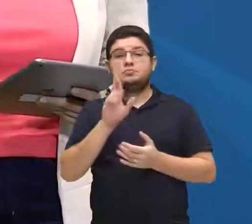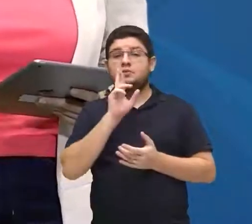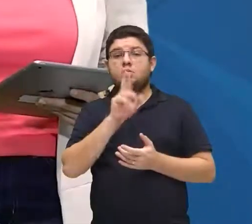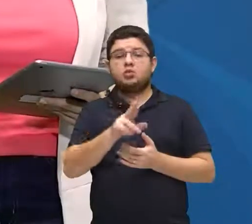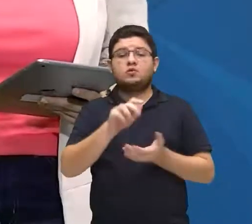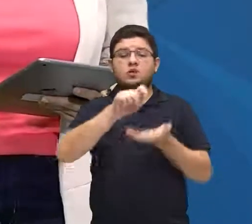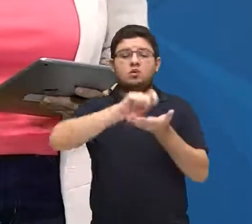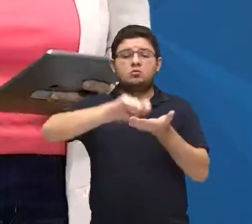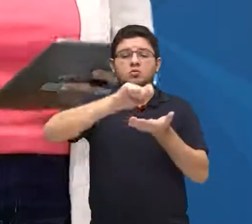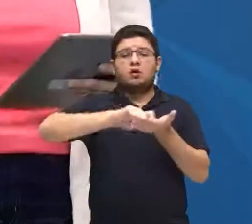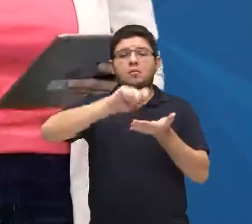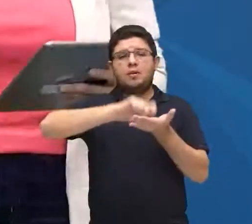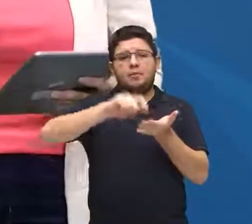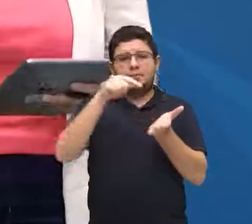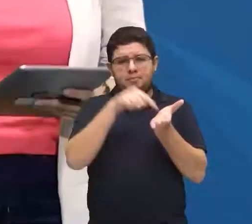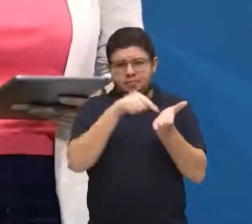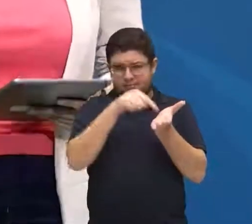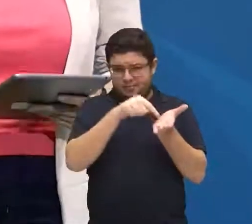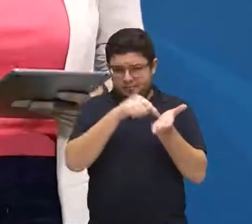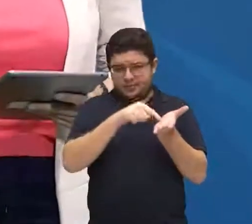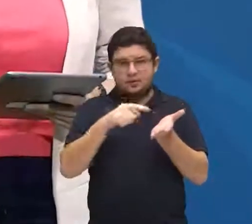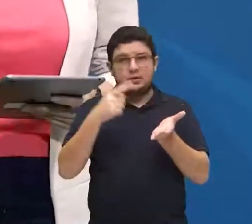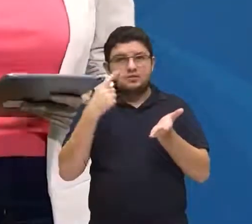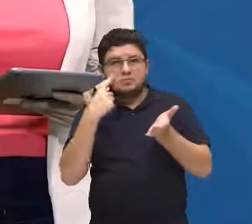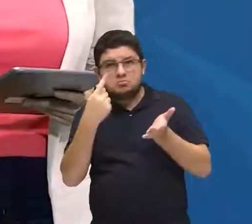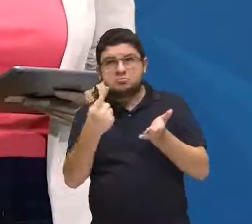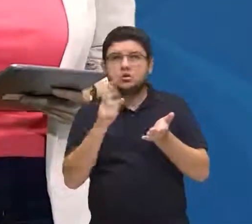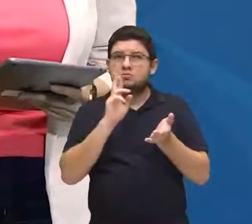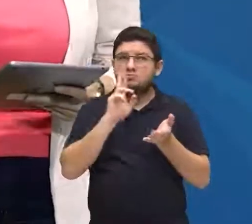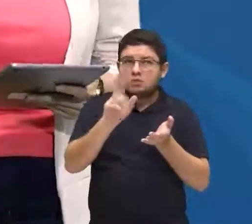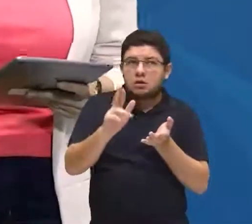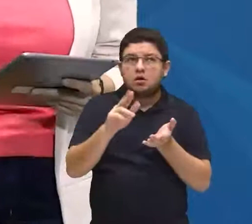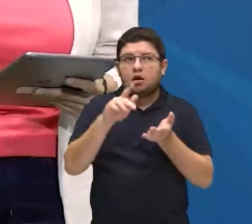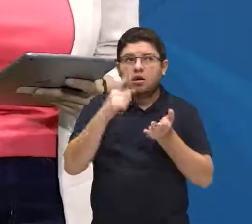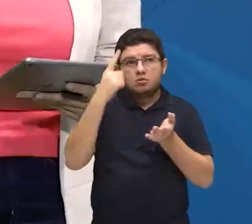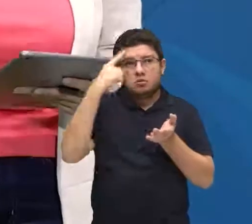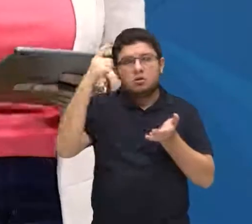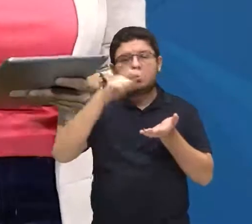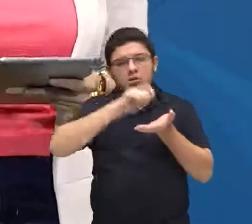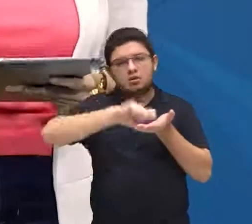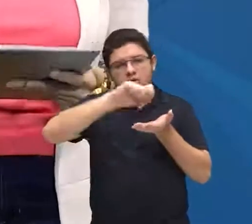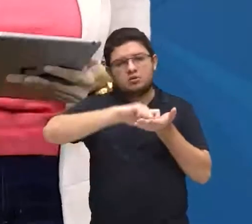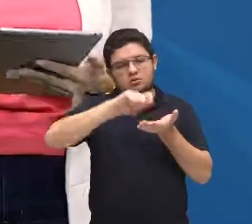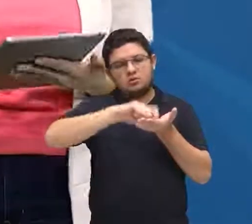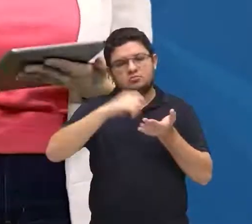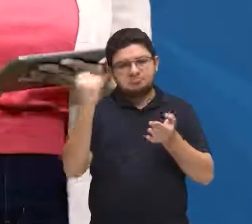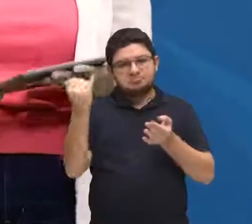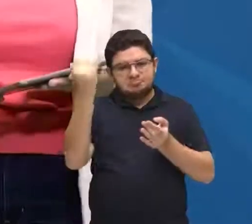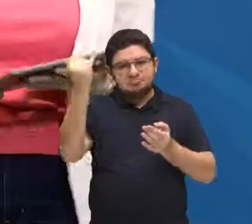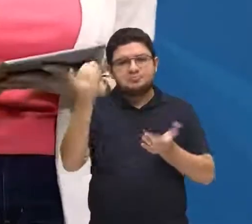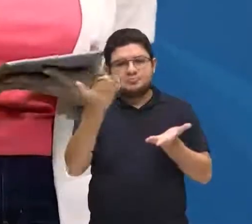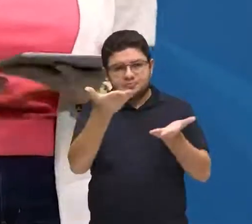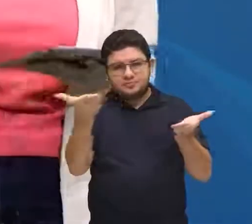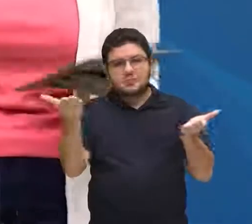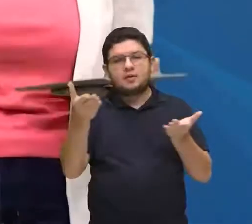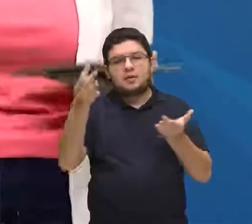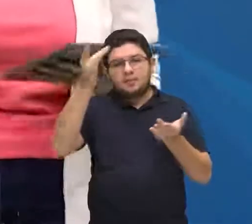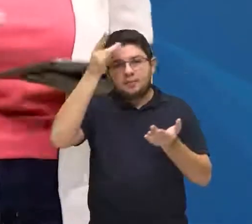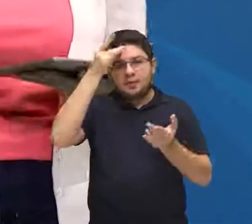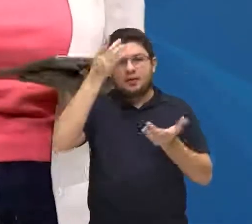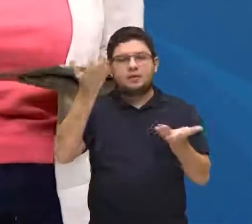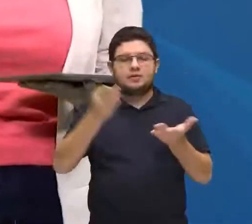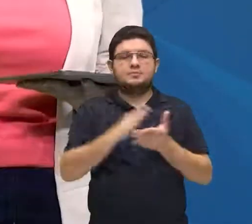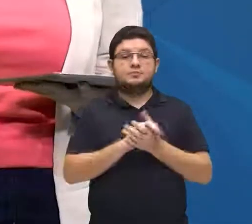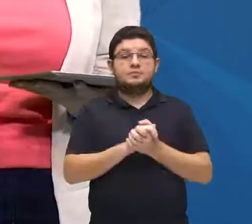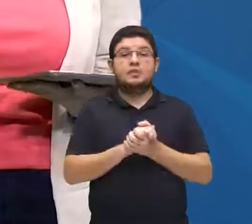acabam trazendo pra gente conteúdos importantes e relevantes pra gente fixar, tá bom? E a gente tem também, né, se no